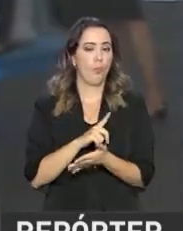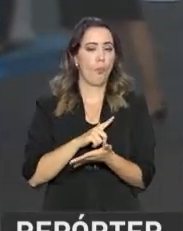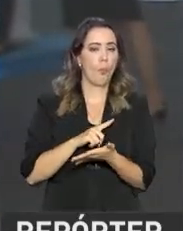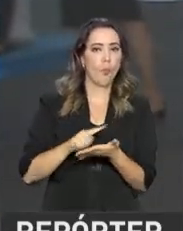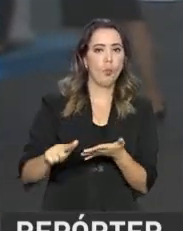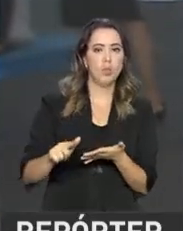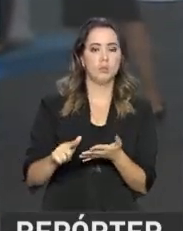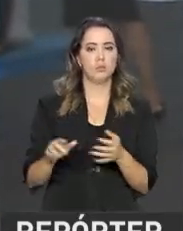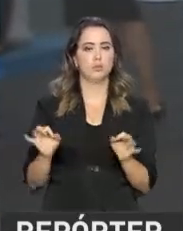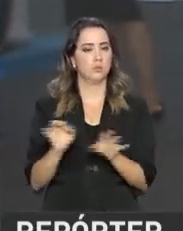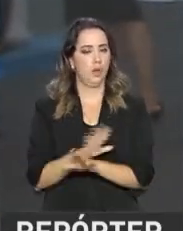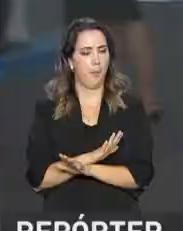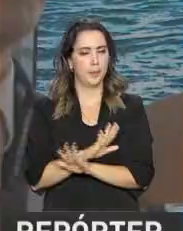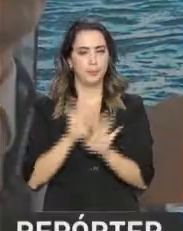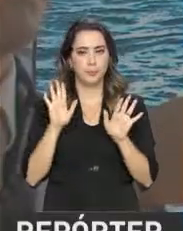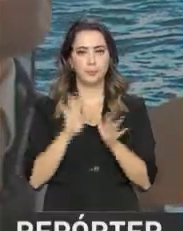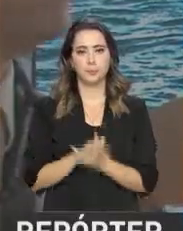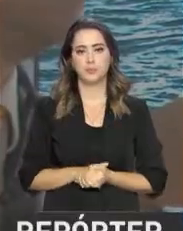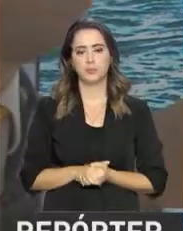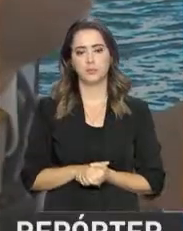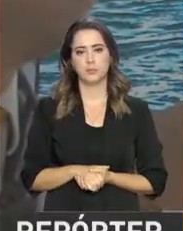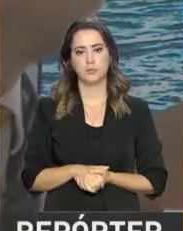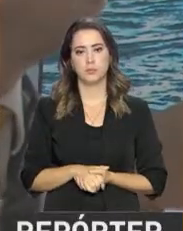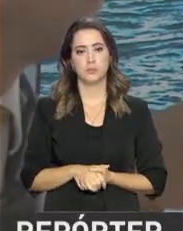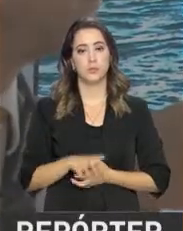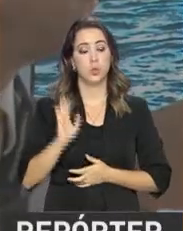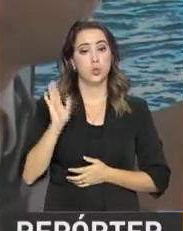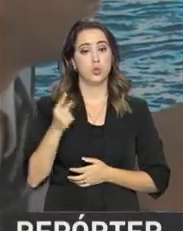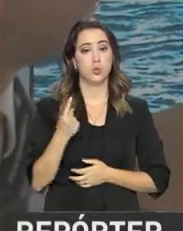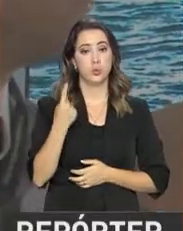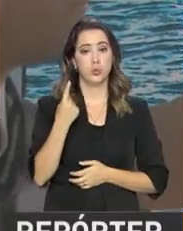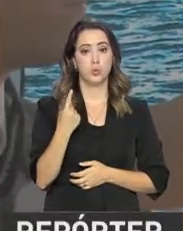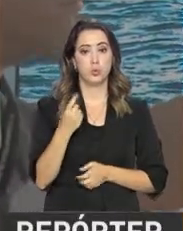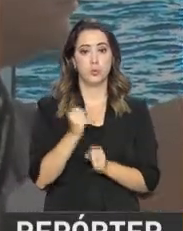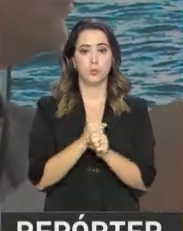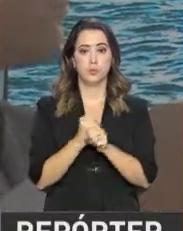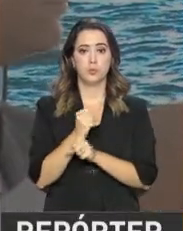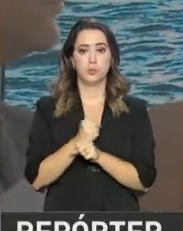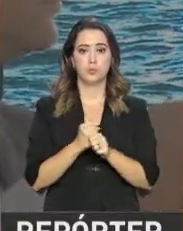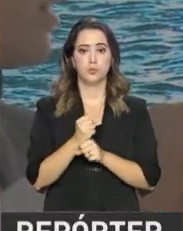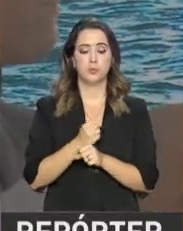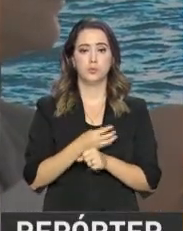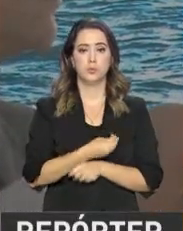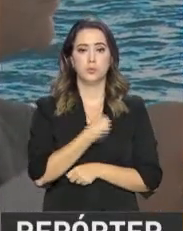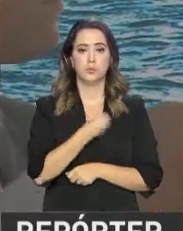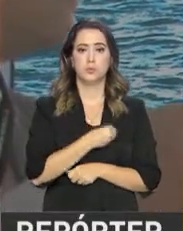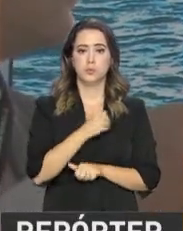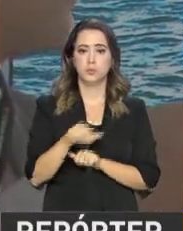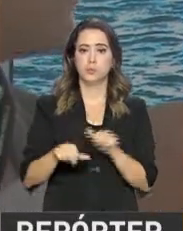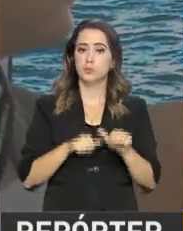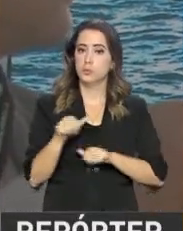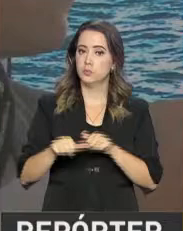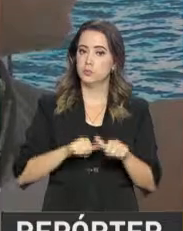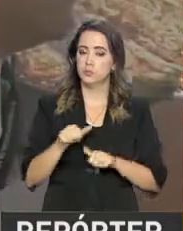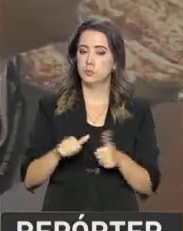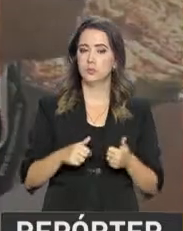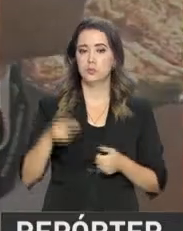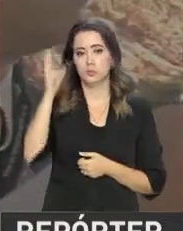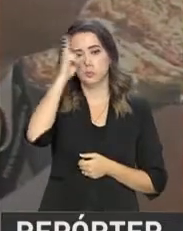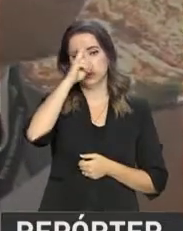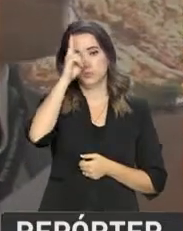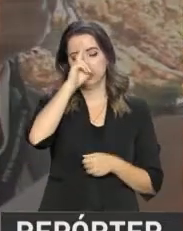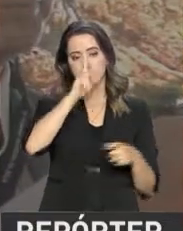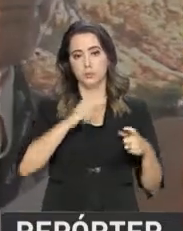bem perto de ser derrotado. Acabamos de completar 1 ano e vivenciando a mudança absoluta na história